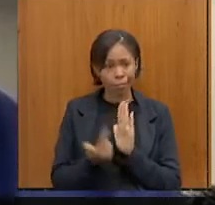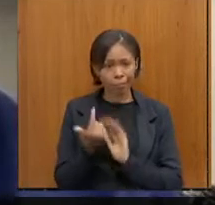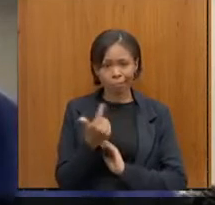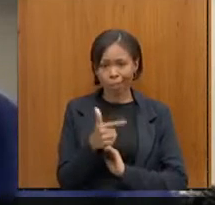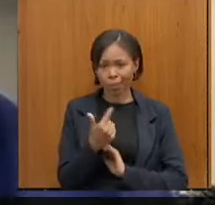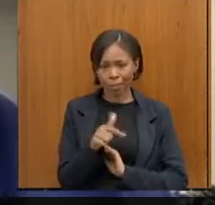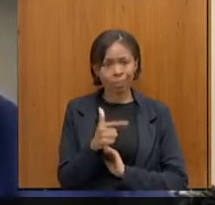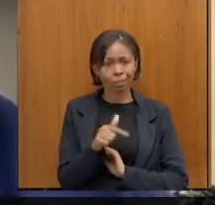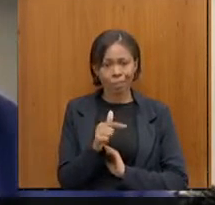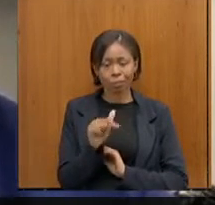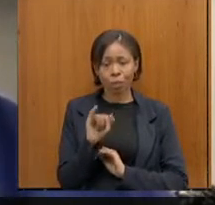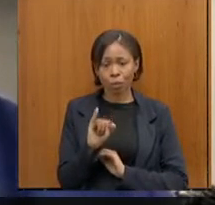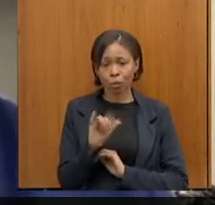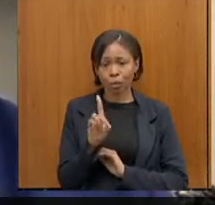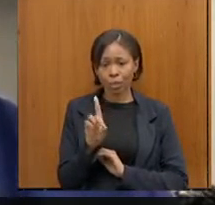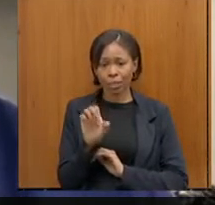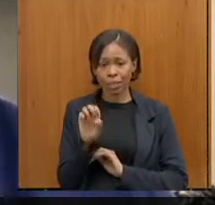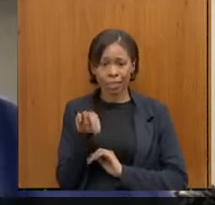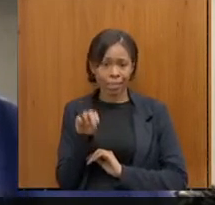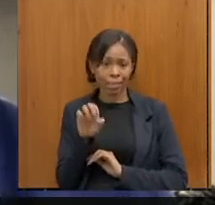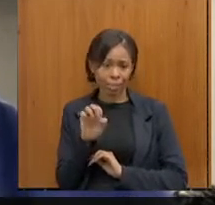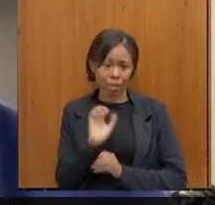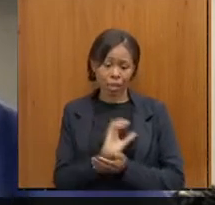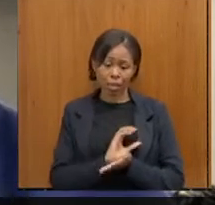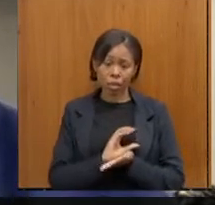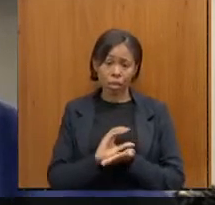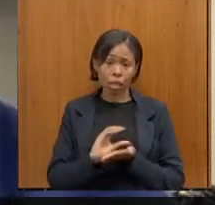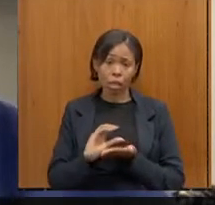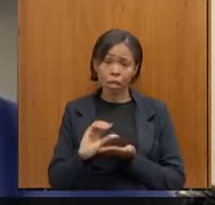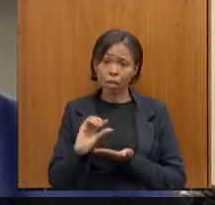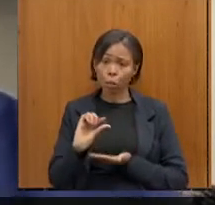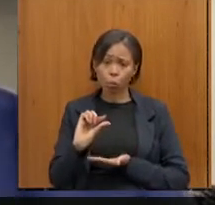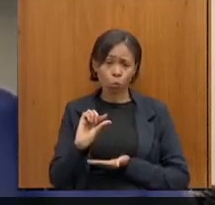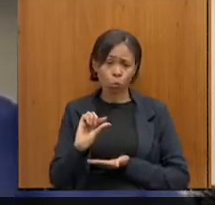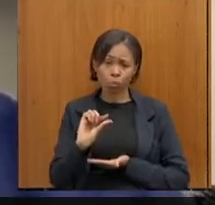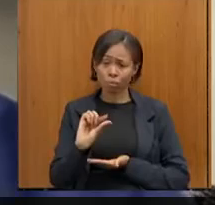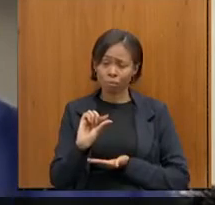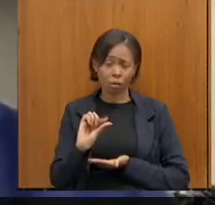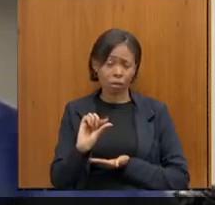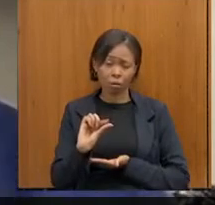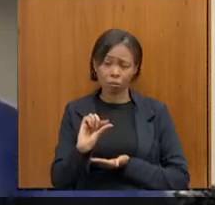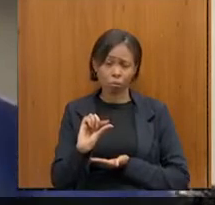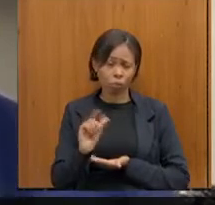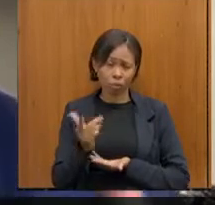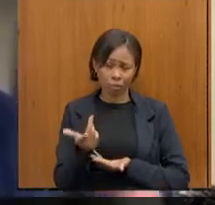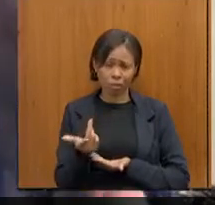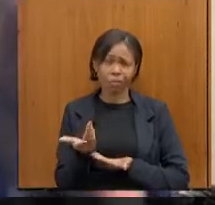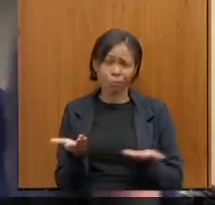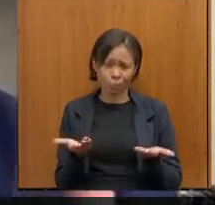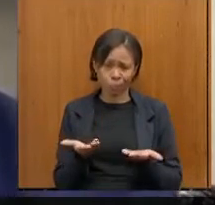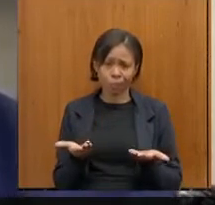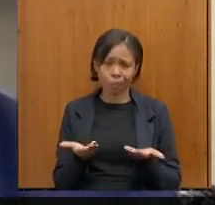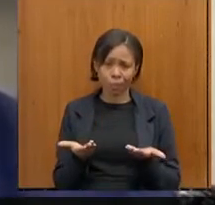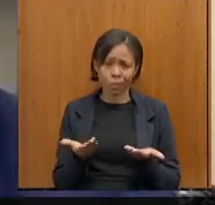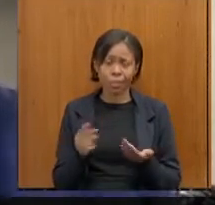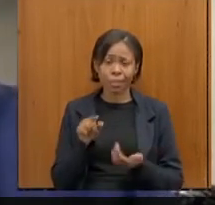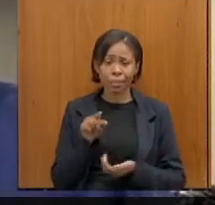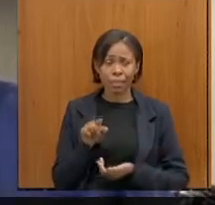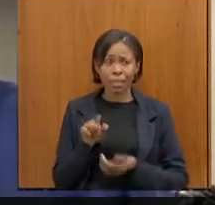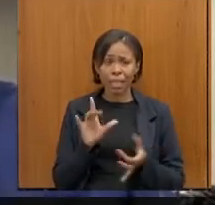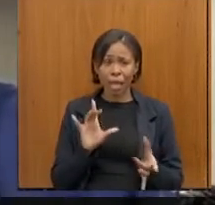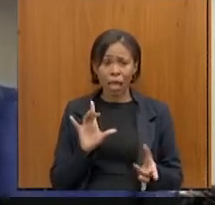o ideia de hoje ele tem um orçamento muito acanhado muita quem ele está exatamente